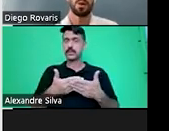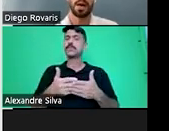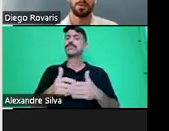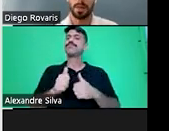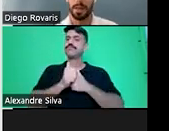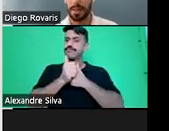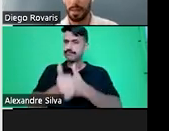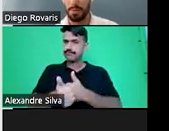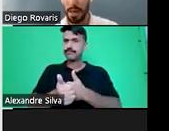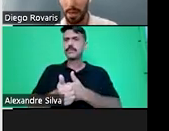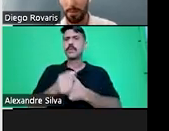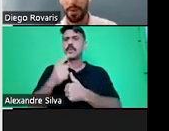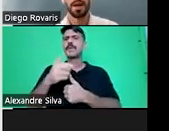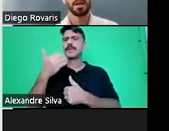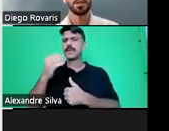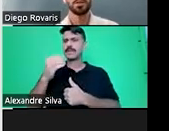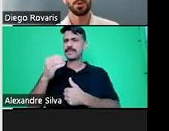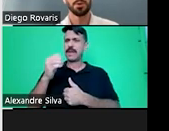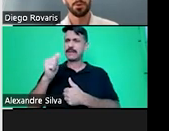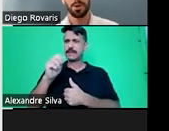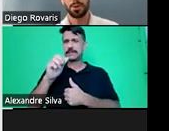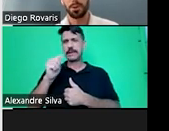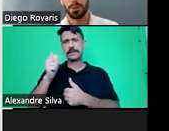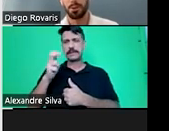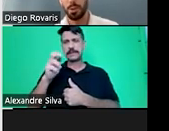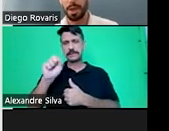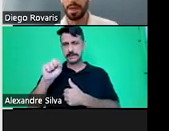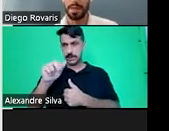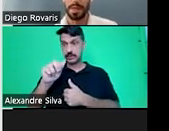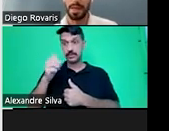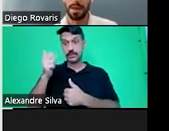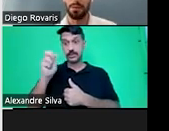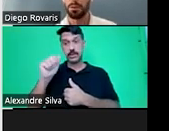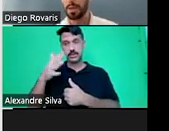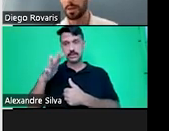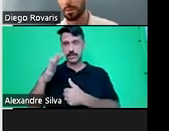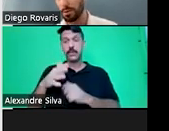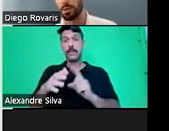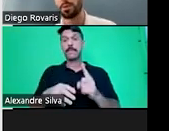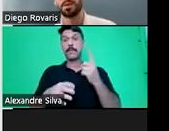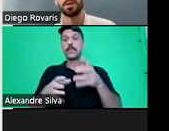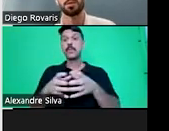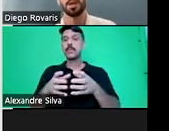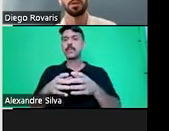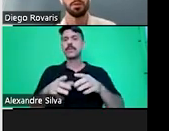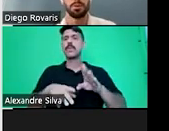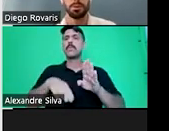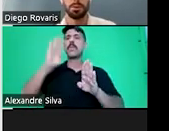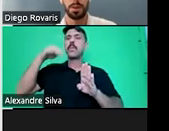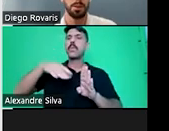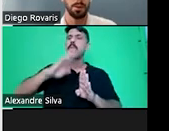por quase uma década e meia, a gente foi um dos primeiros grupos do mundo a caracterizar a flutuação dos sintomas. Então,